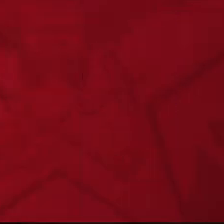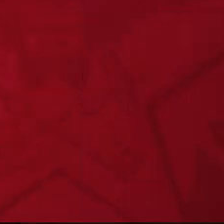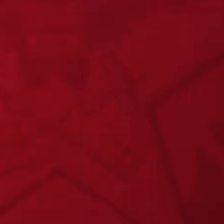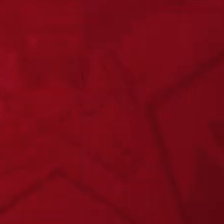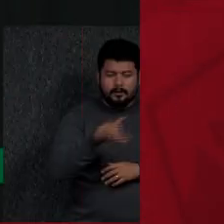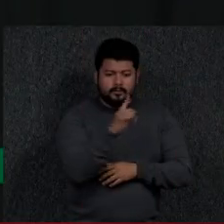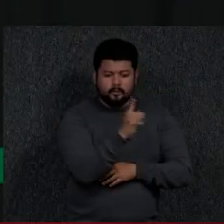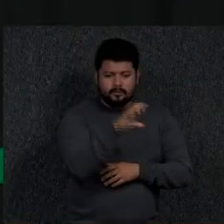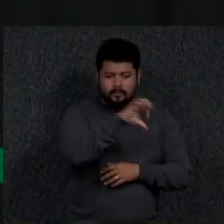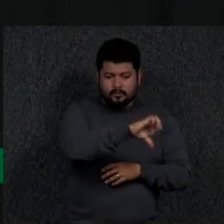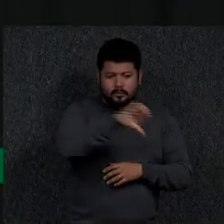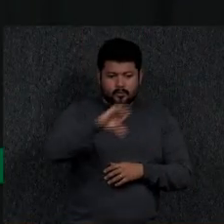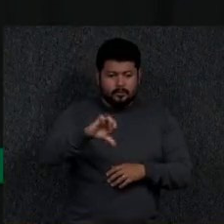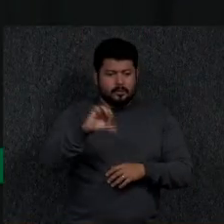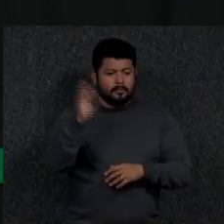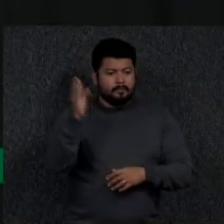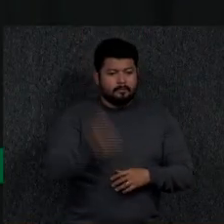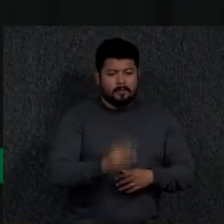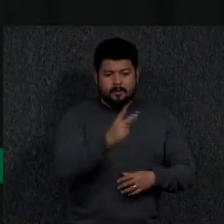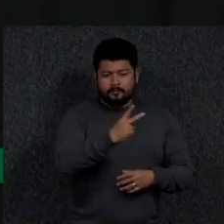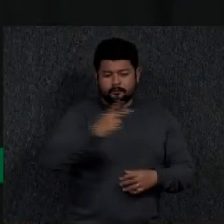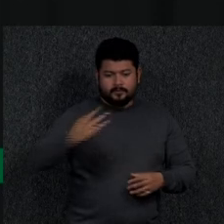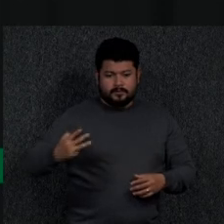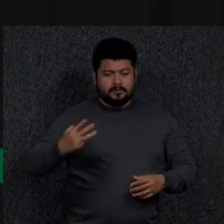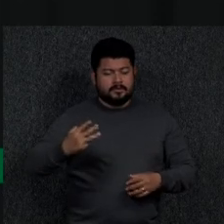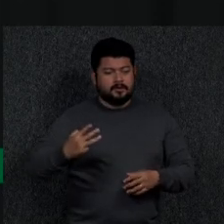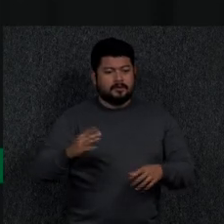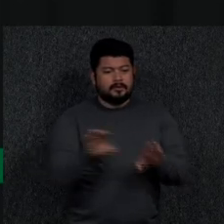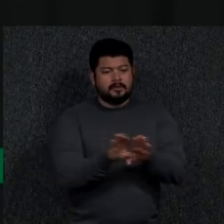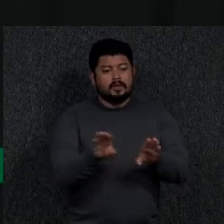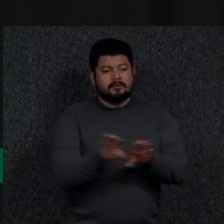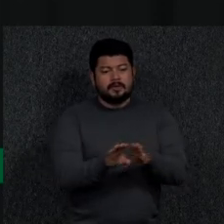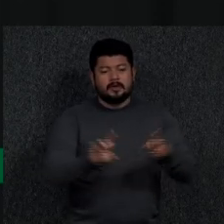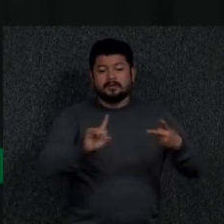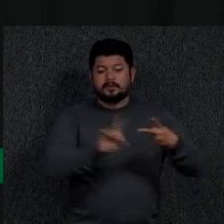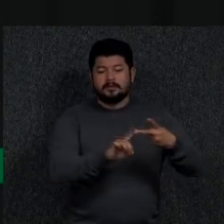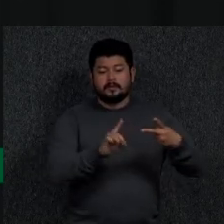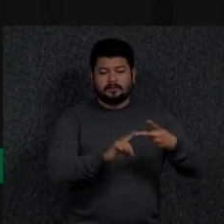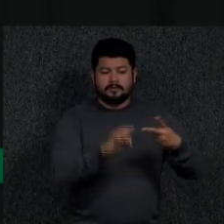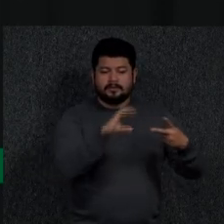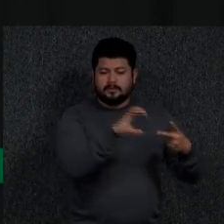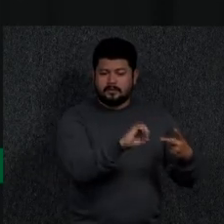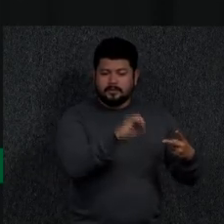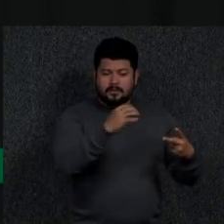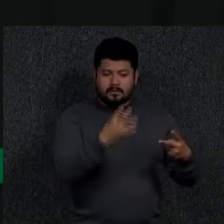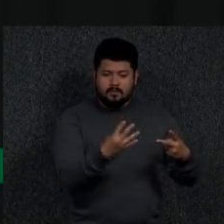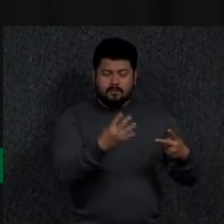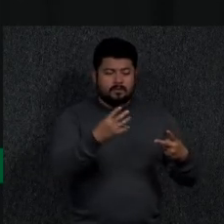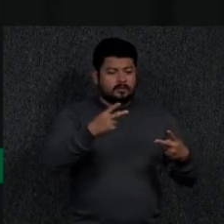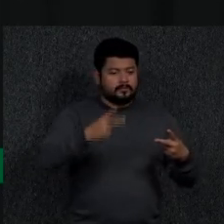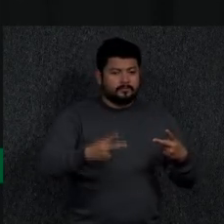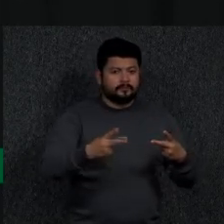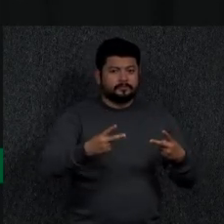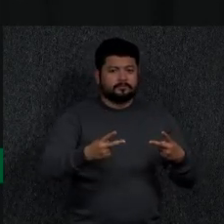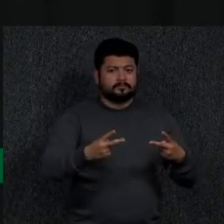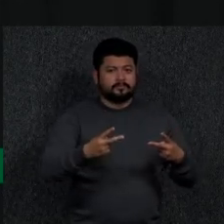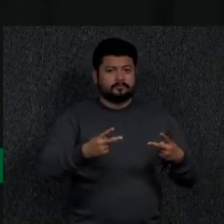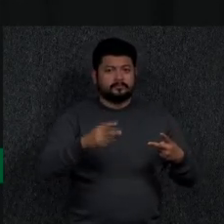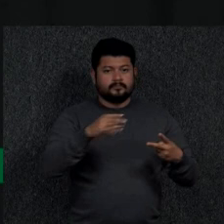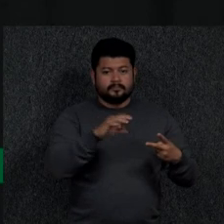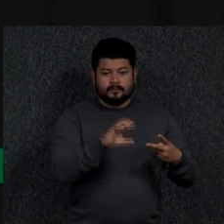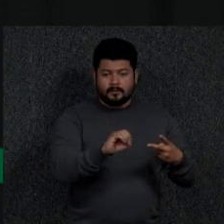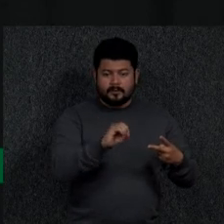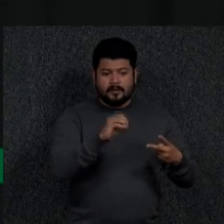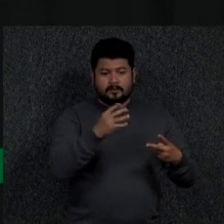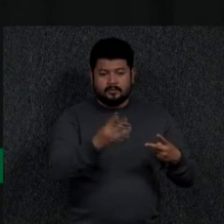plásticos. Nosso setor está comprometido, tá? E melhorando seu desempenho ambiental